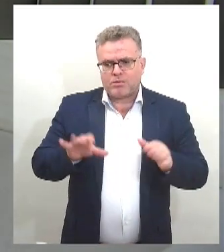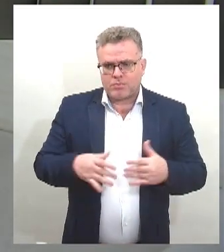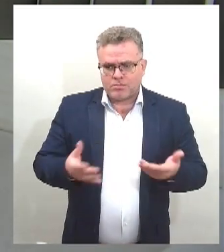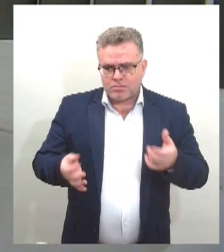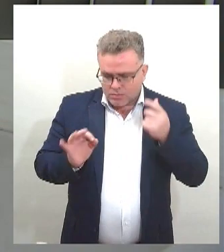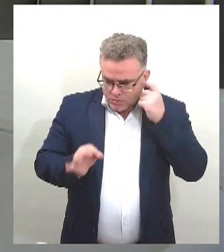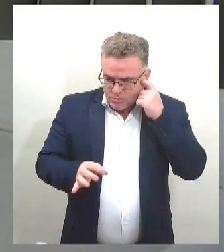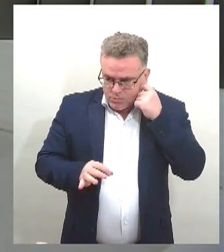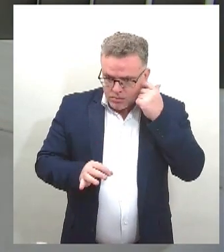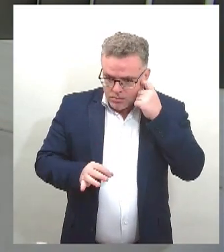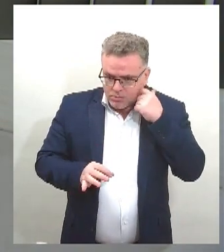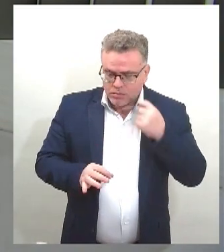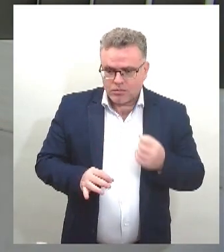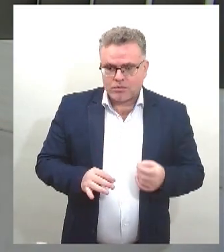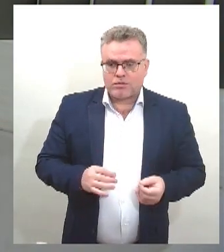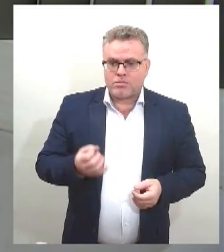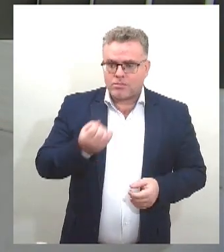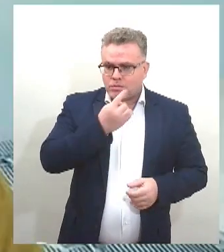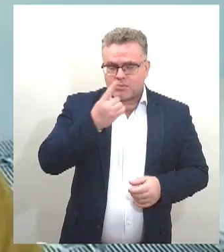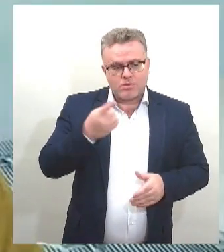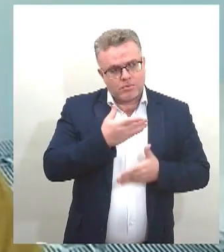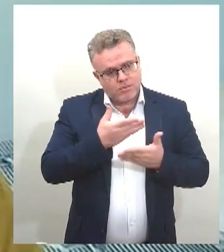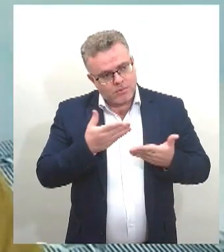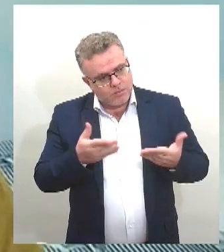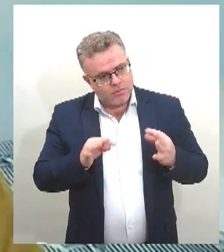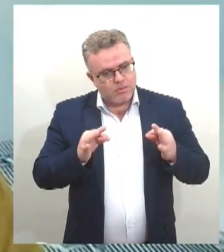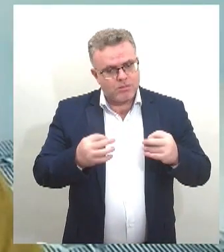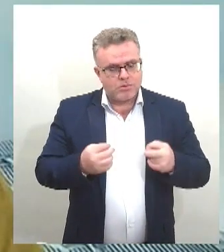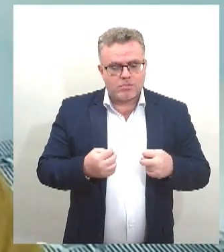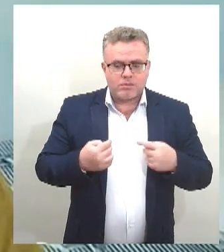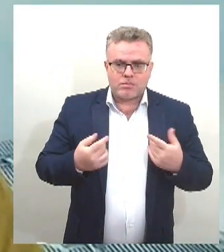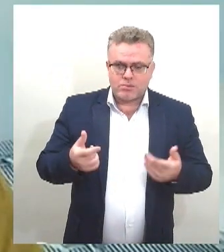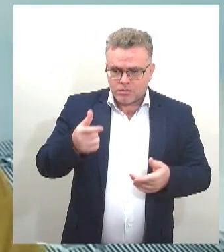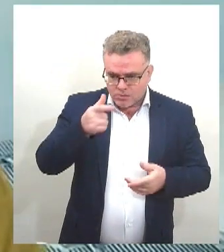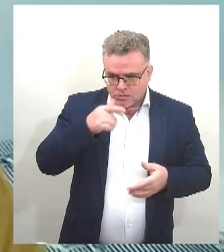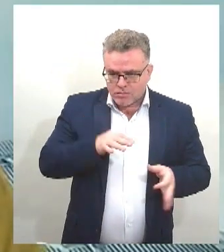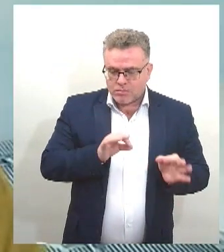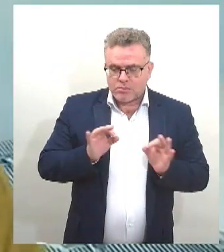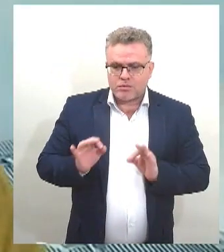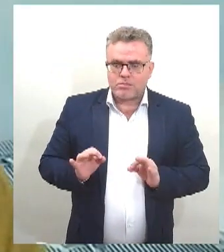Bom dia a todos que nos acompanham aqui pelo Jornal da Lese, é um prazer imenso estar aqui.